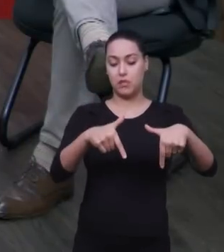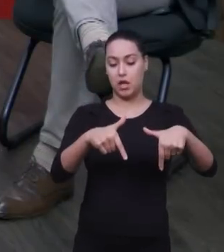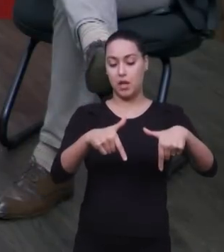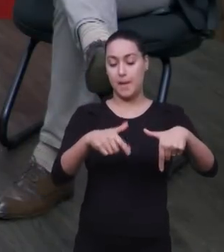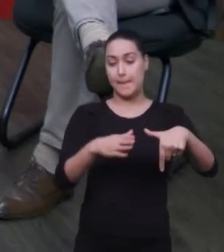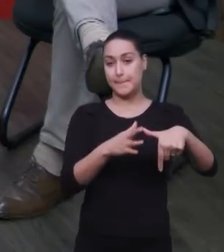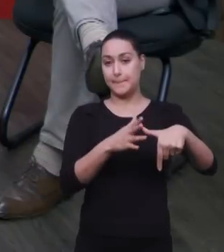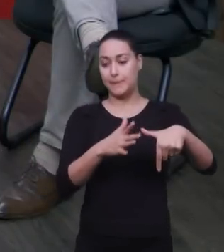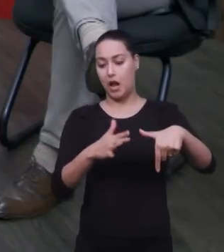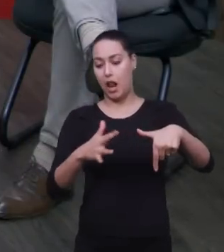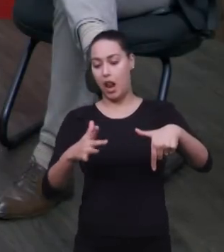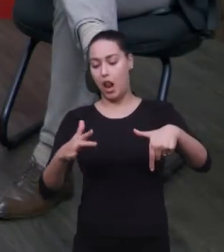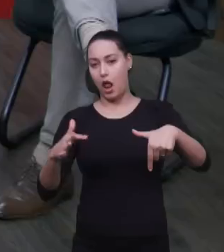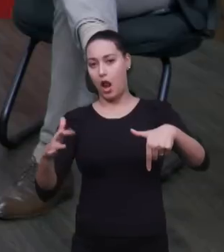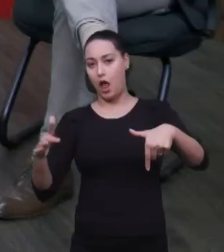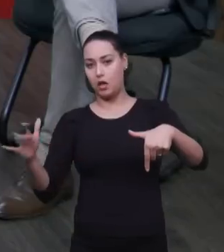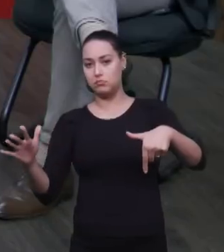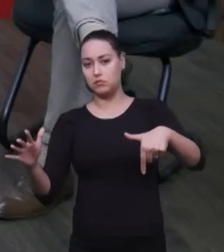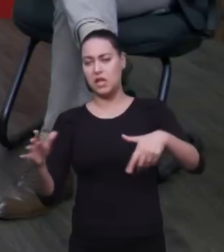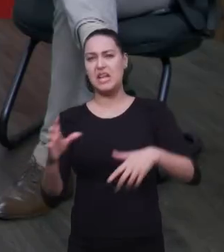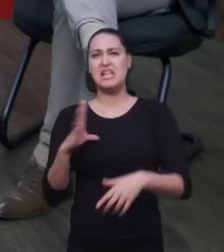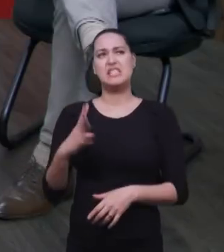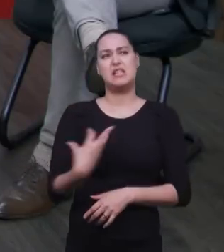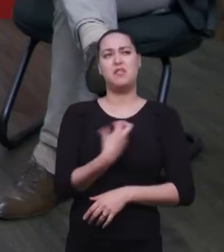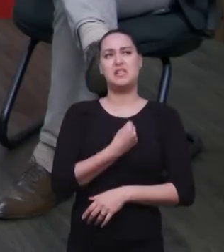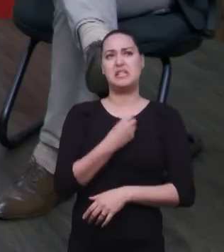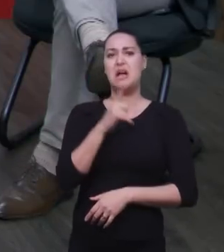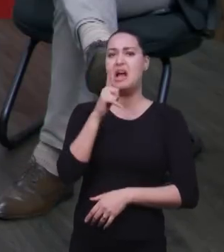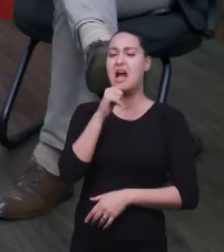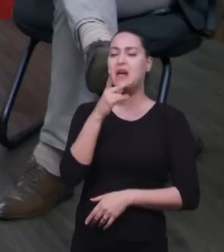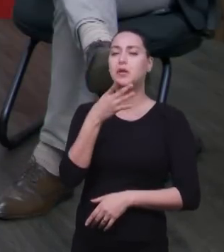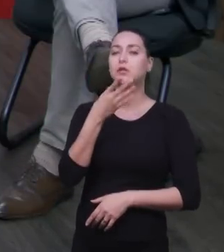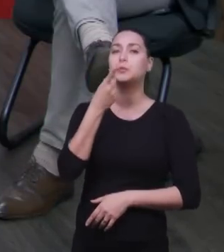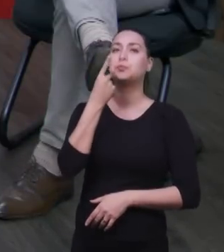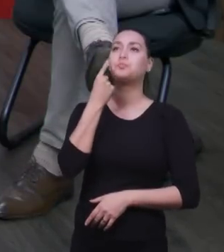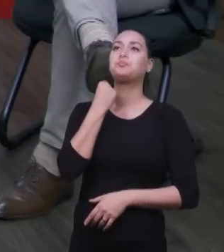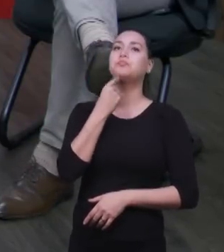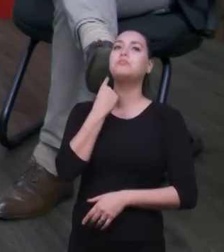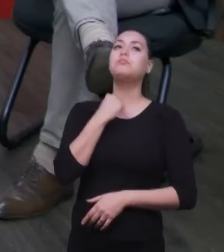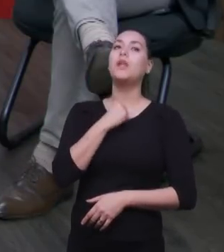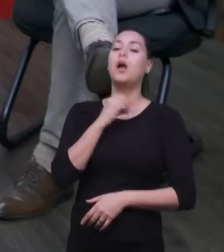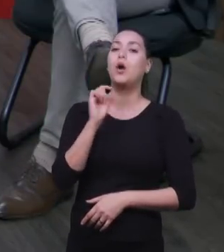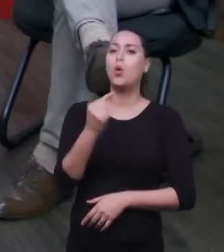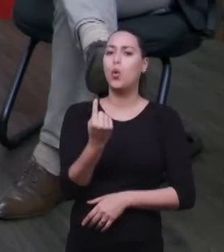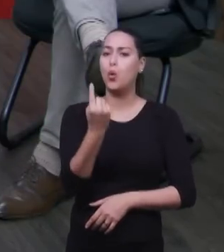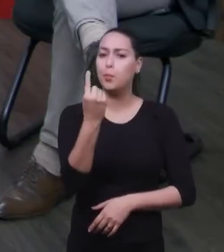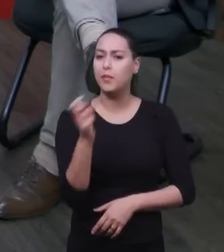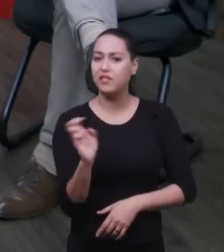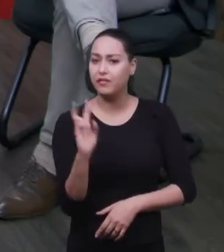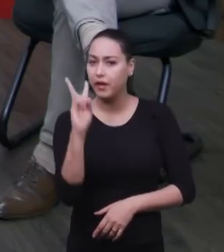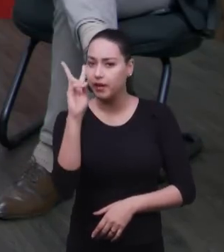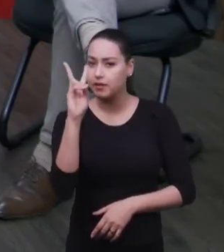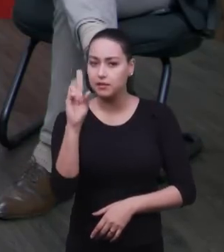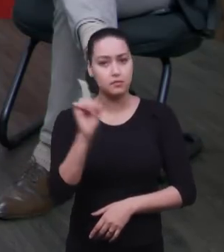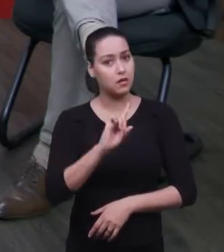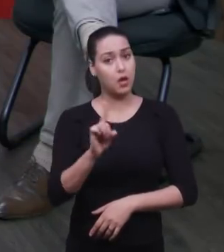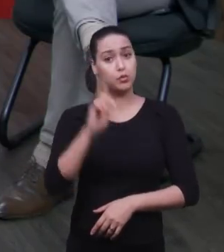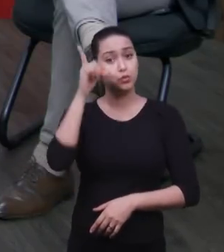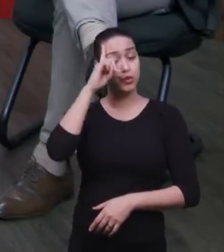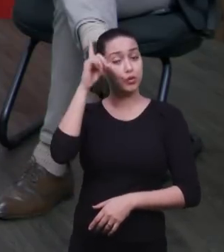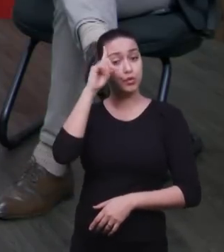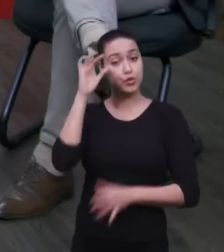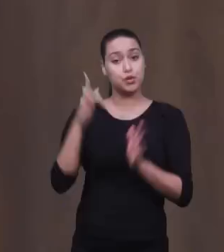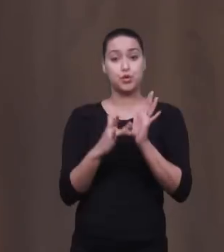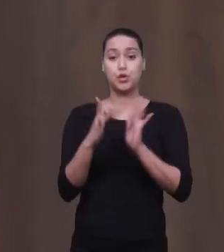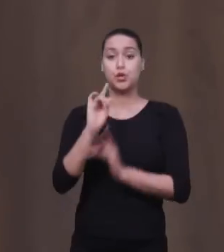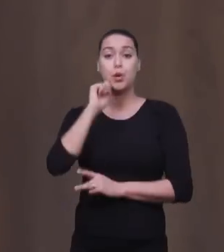continua na presença do Senhor. Salvação não é beber água uma só vez. Jesus é a água da vida. Então nós bebemos água sempre que temos sede. Jesus é pão